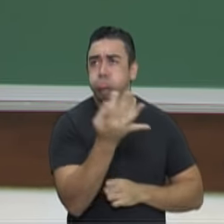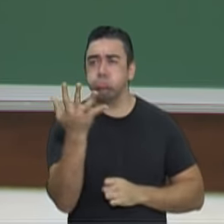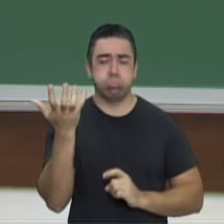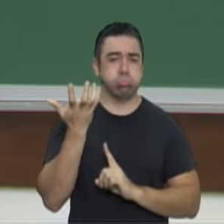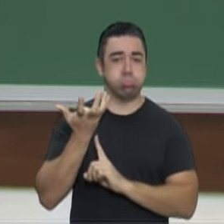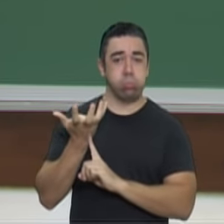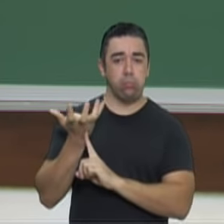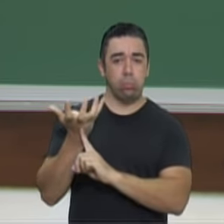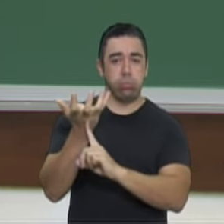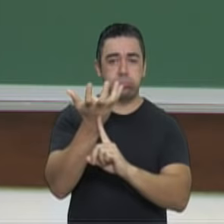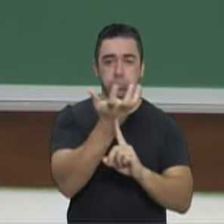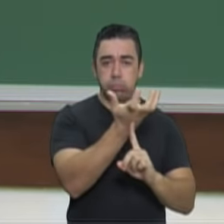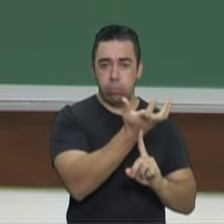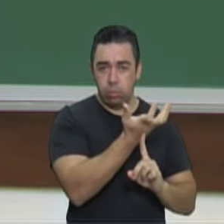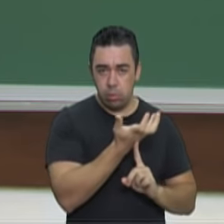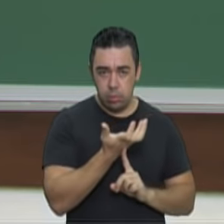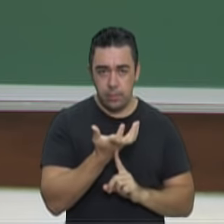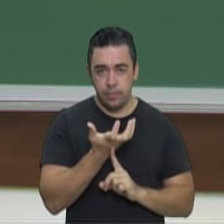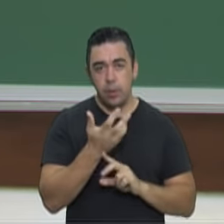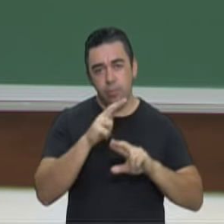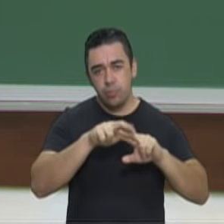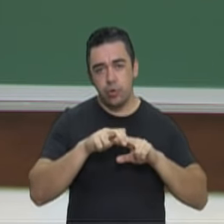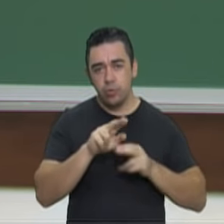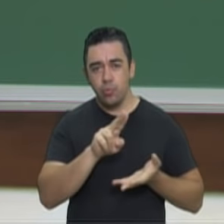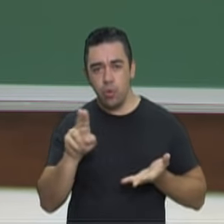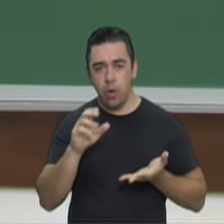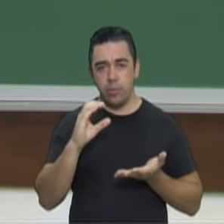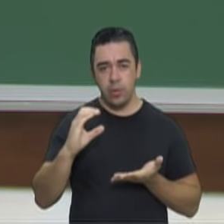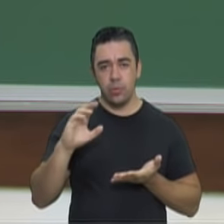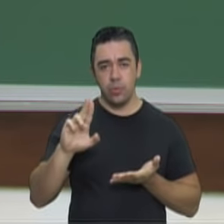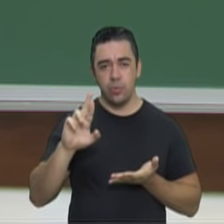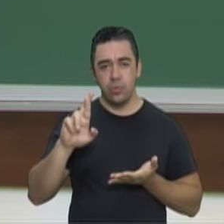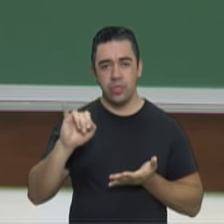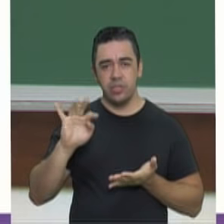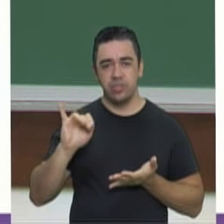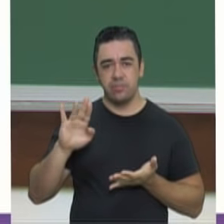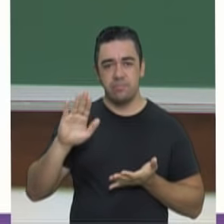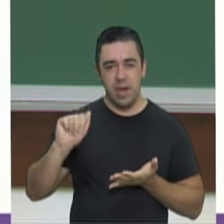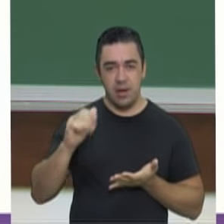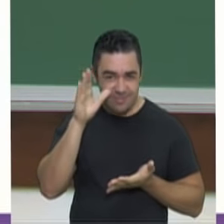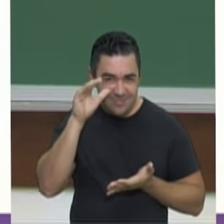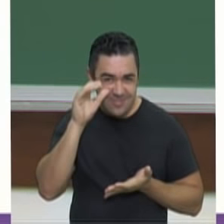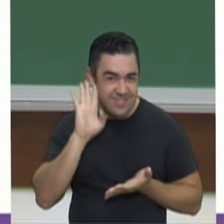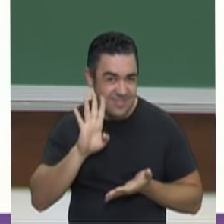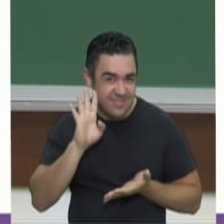muitos pinheirais. Então, para você só a título de curiosidade.